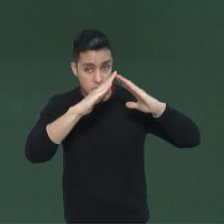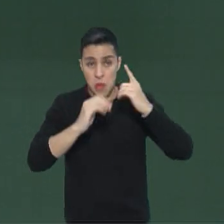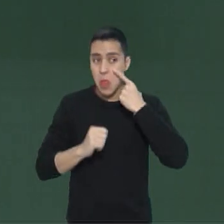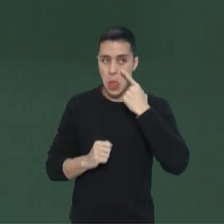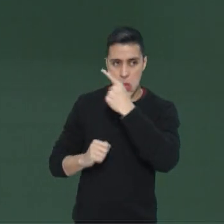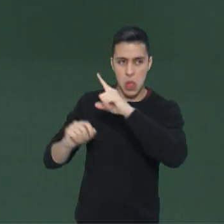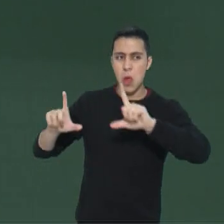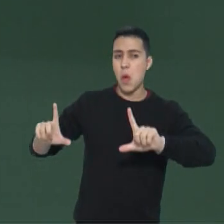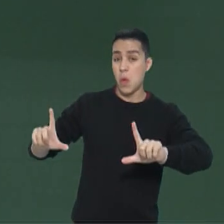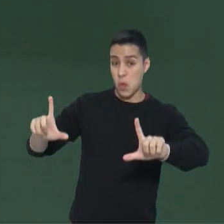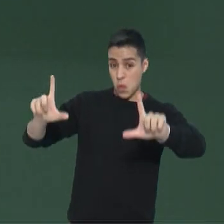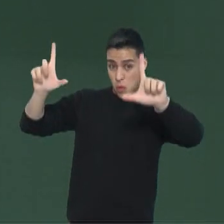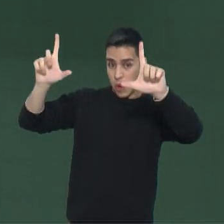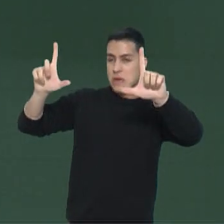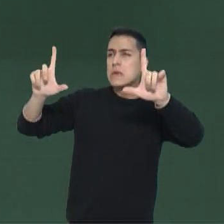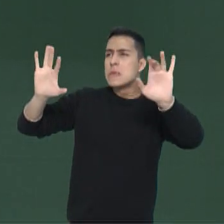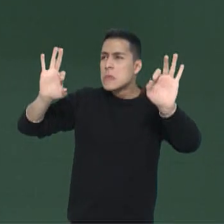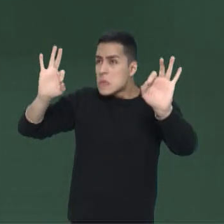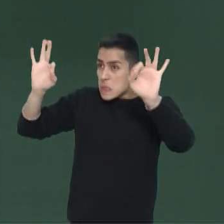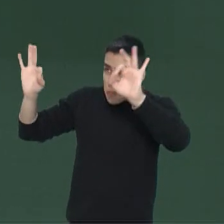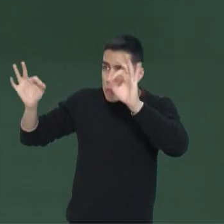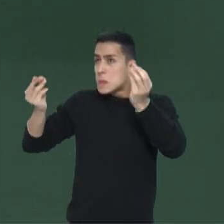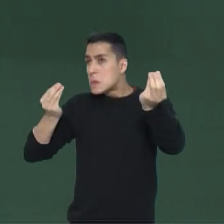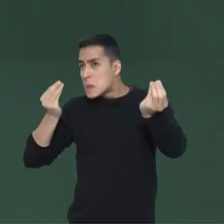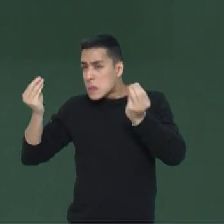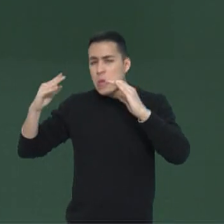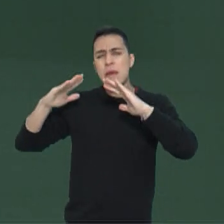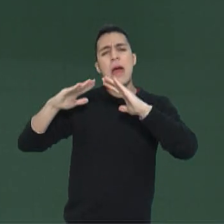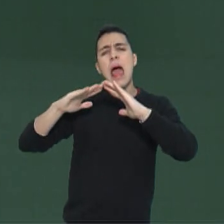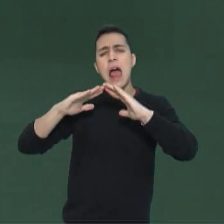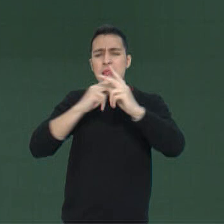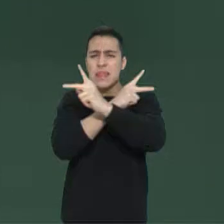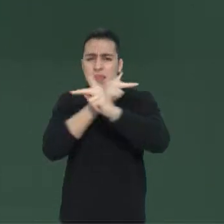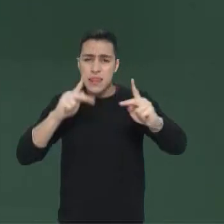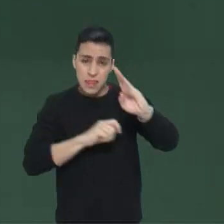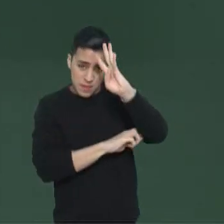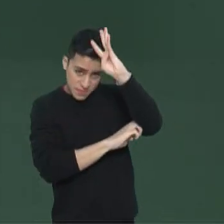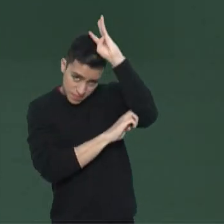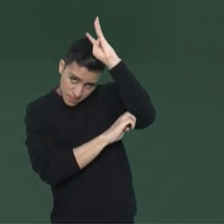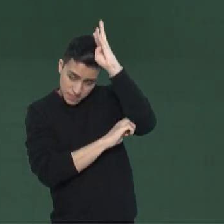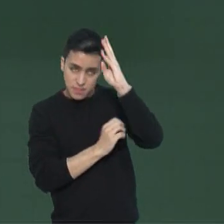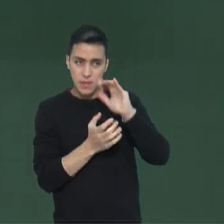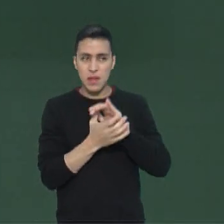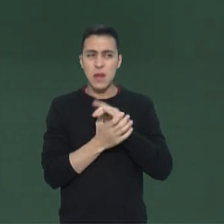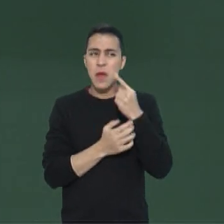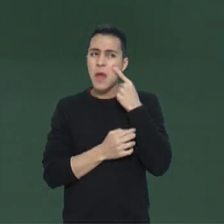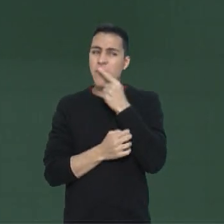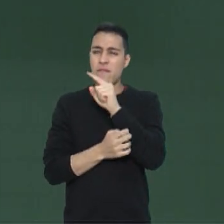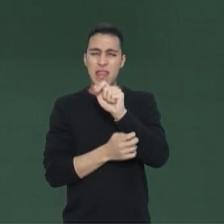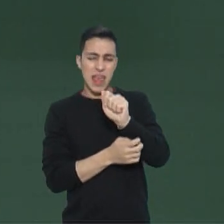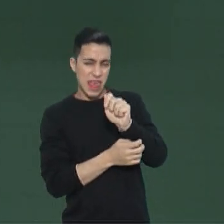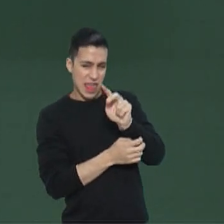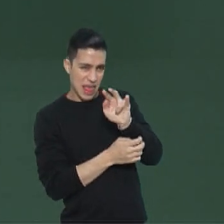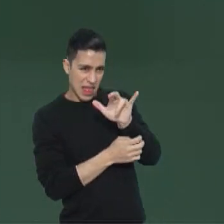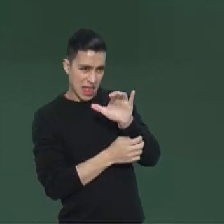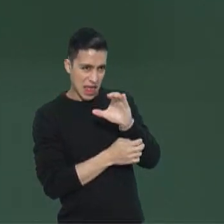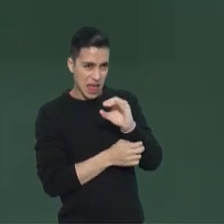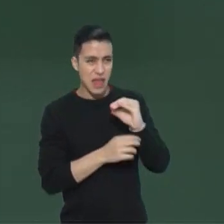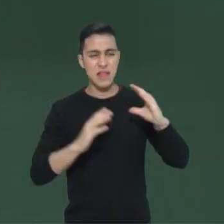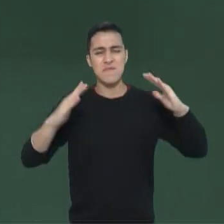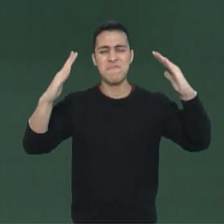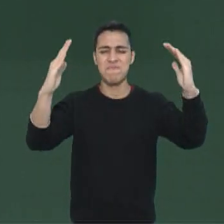quadro para vocês verificarem como era essa habitação romana, né? A parte aqui do átrio, onde as duas moças